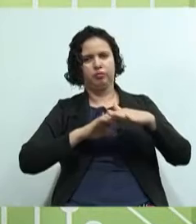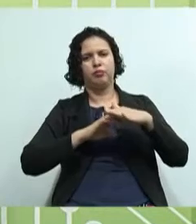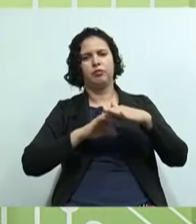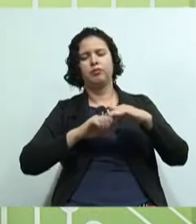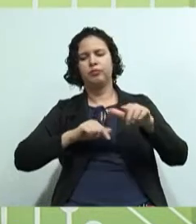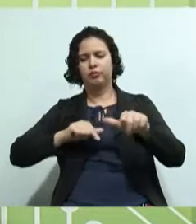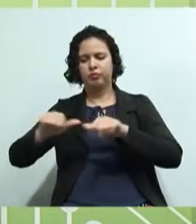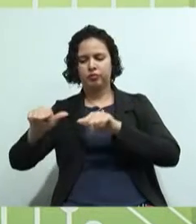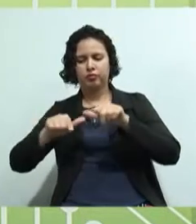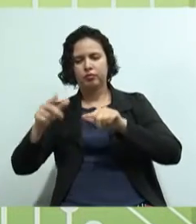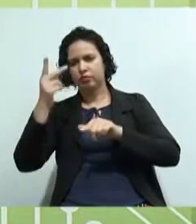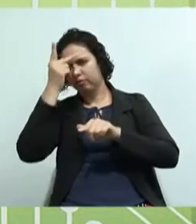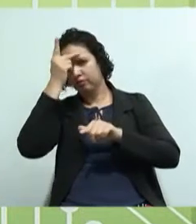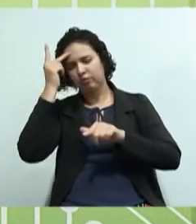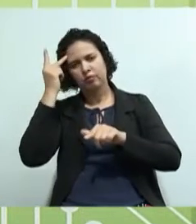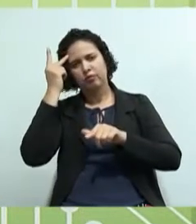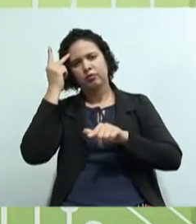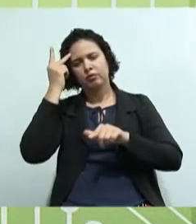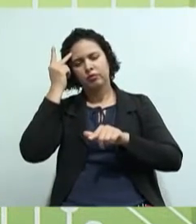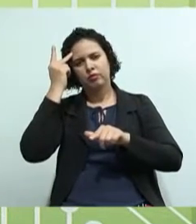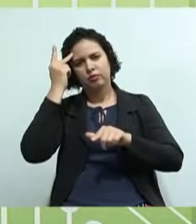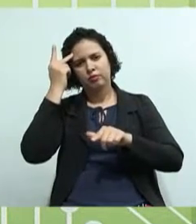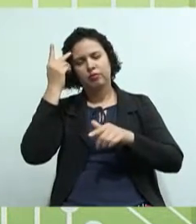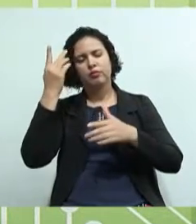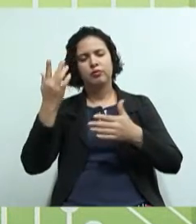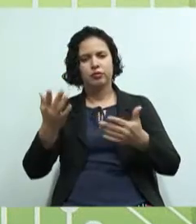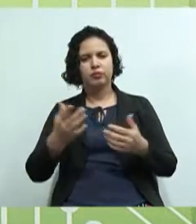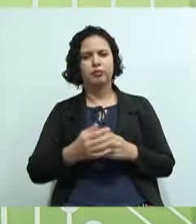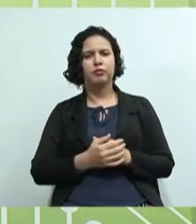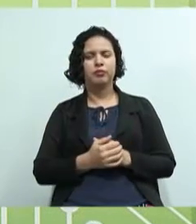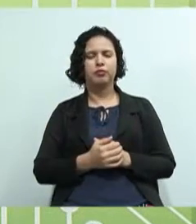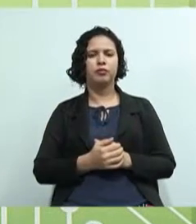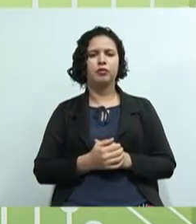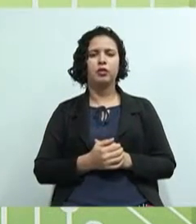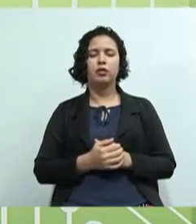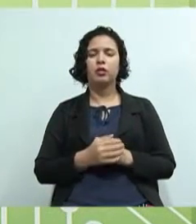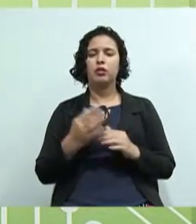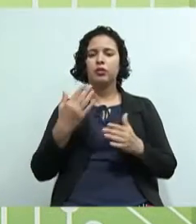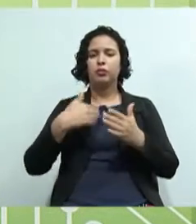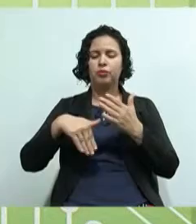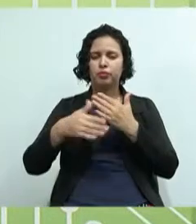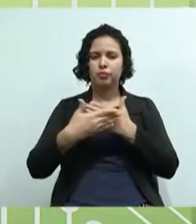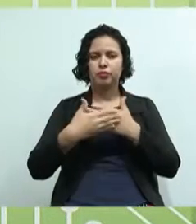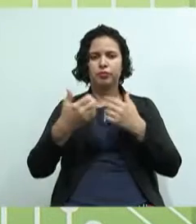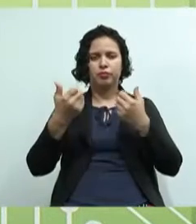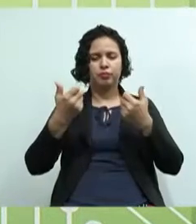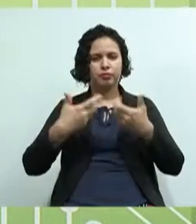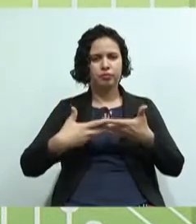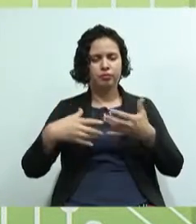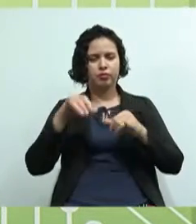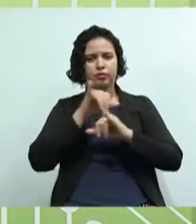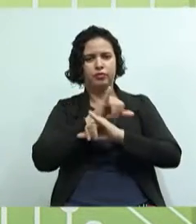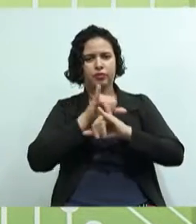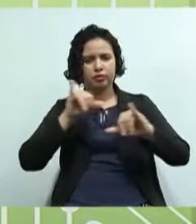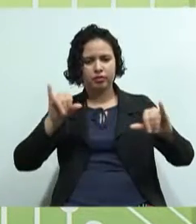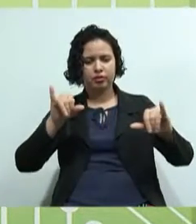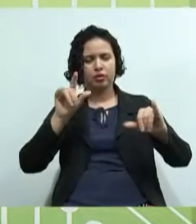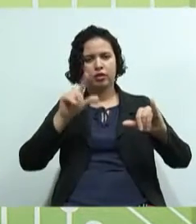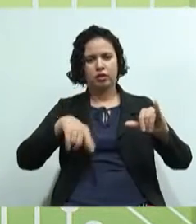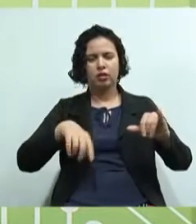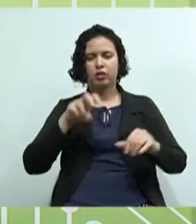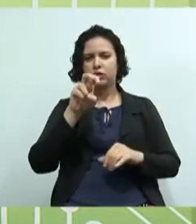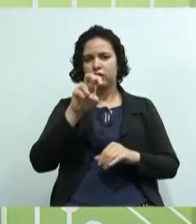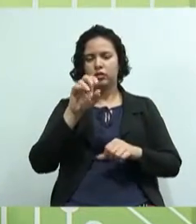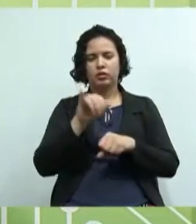que a organização quer alcançar e aqueles que trabalham nela. Tá? Tudo precisa ser muito bem divulgado. Esse é um dos 5 pilares